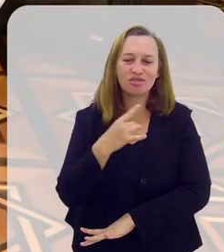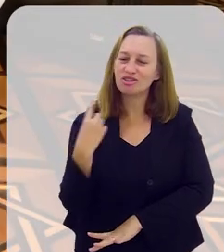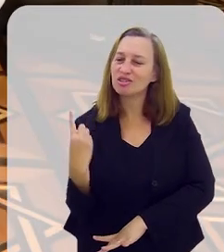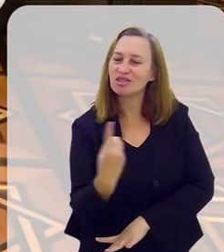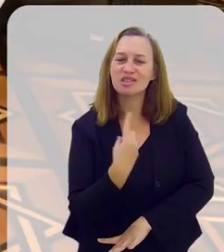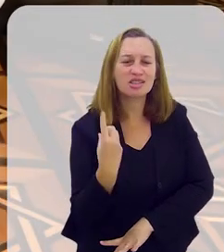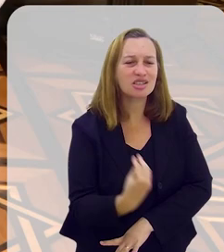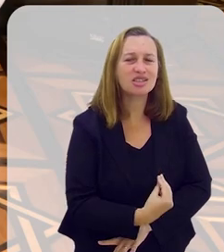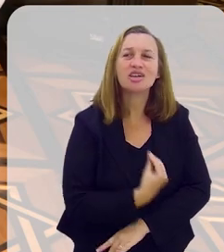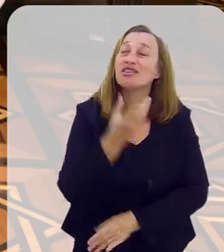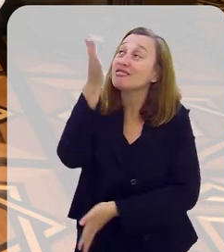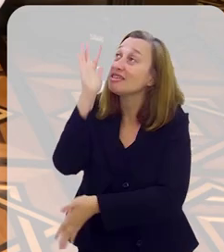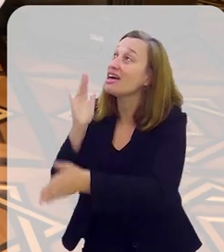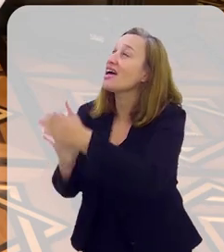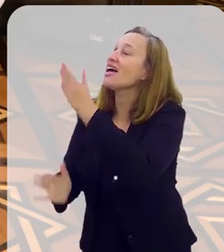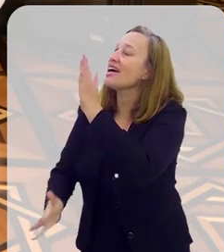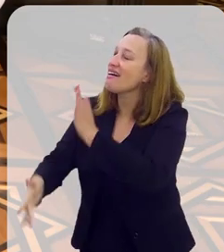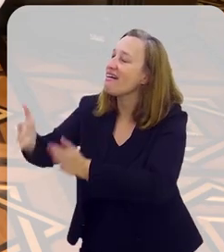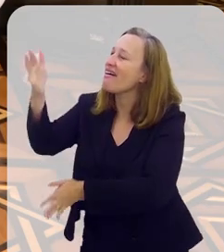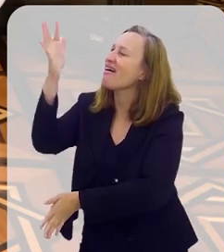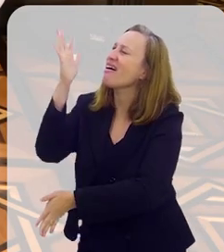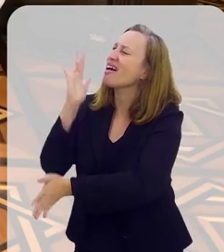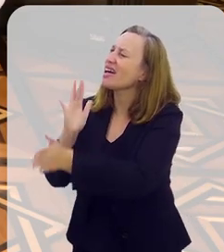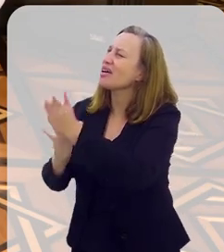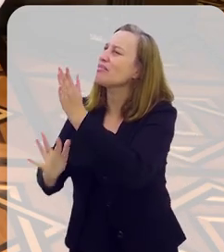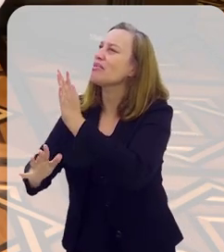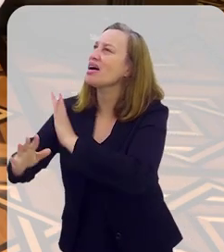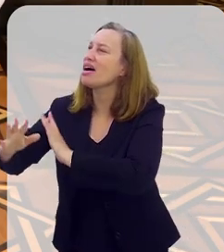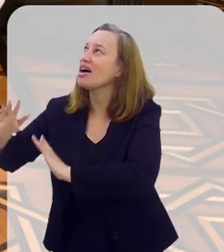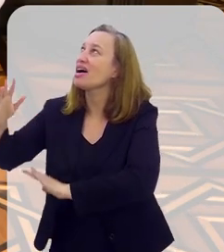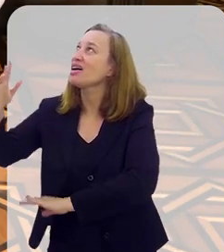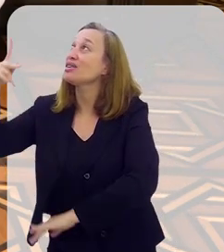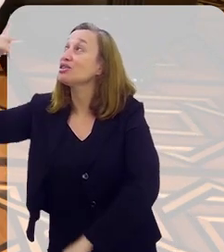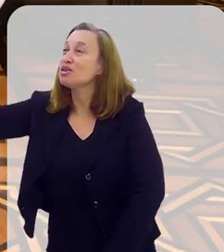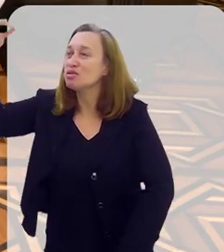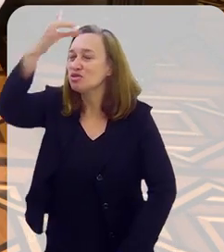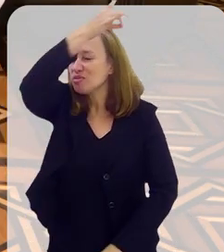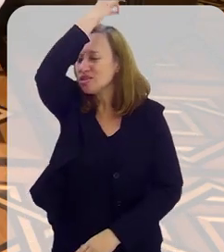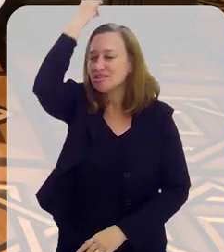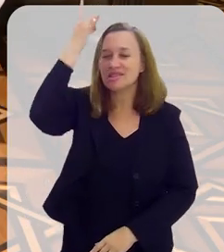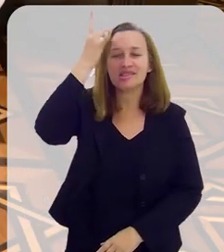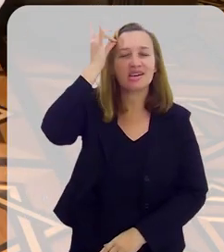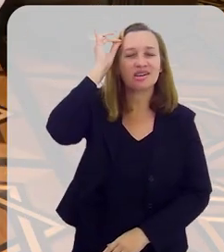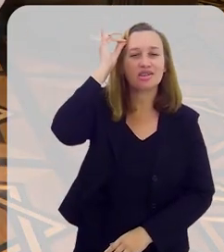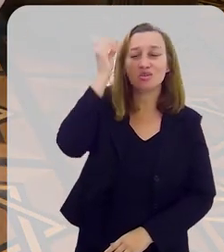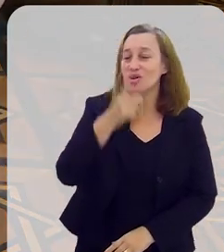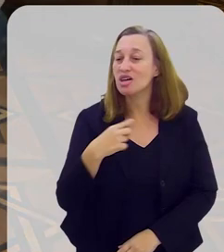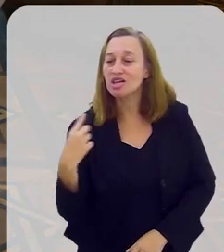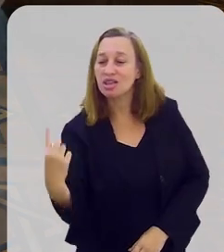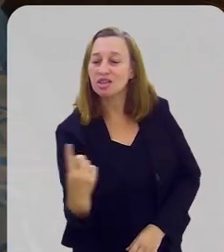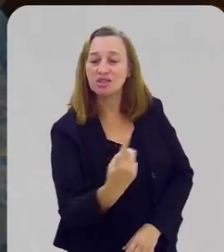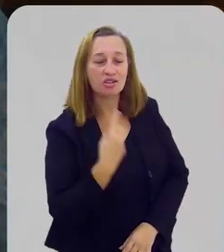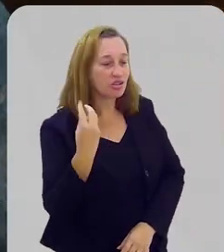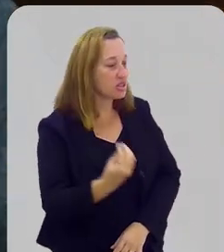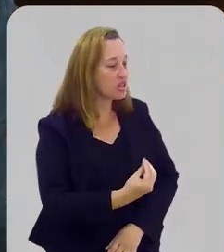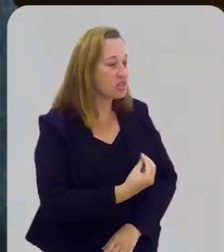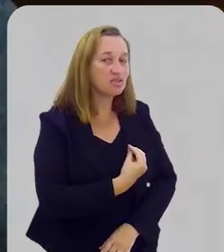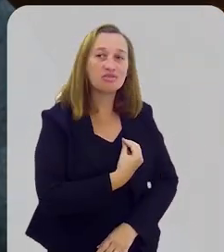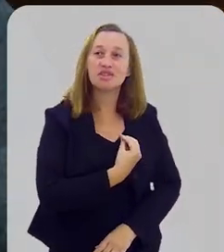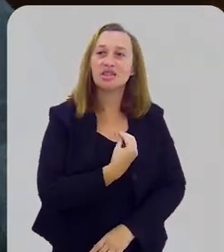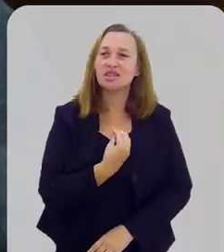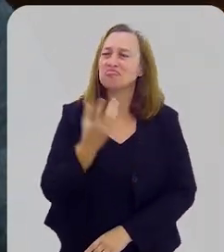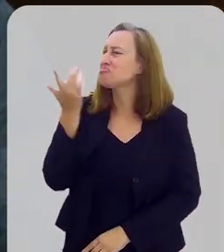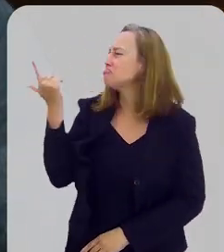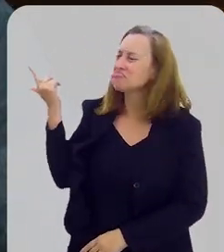nós Derrama tua chequen sobre nós